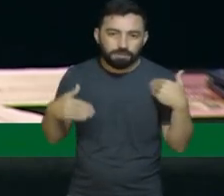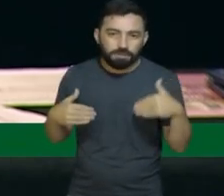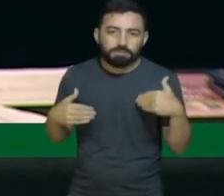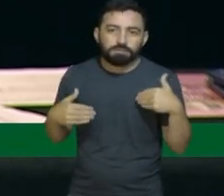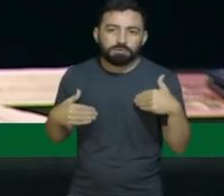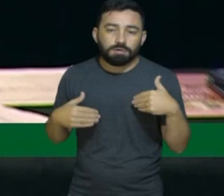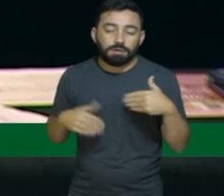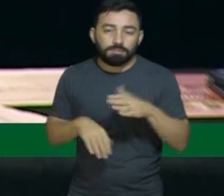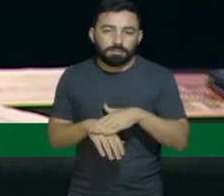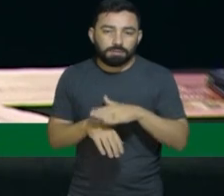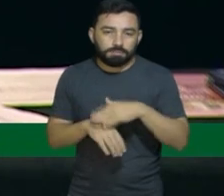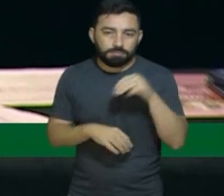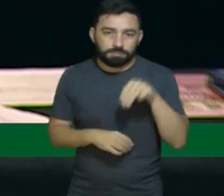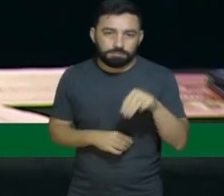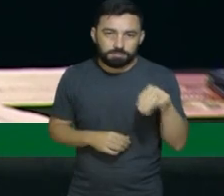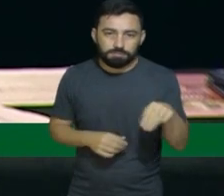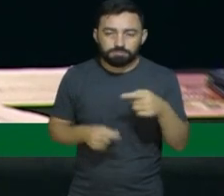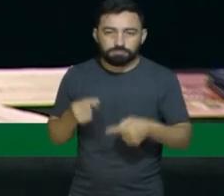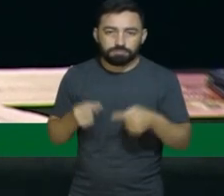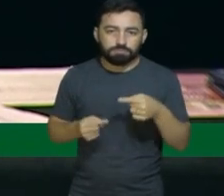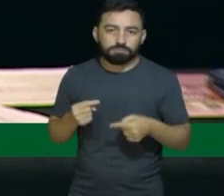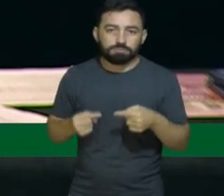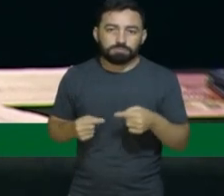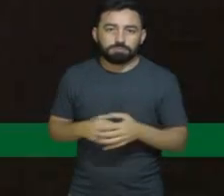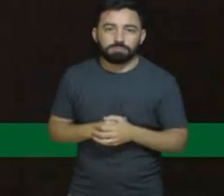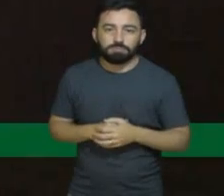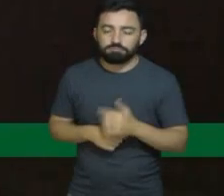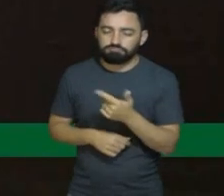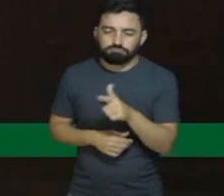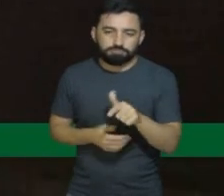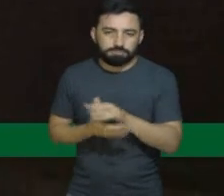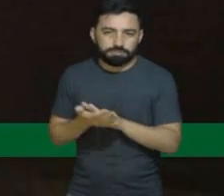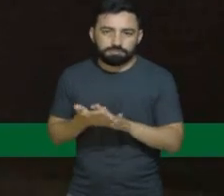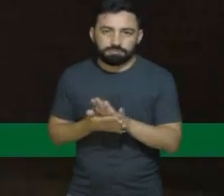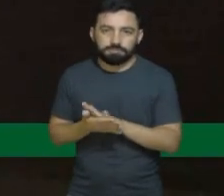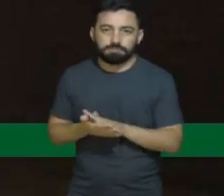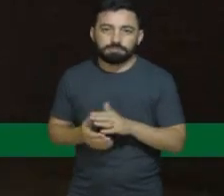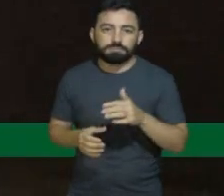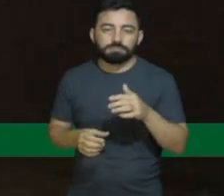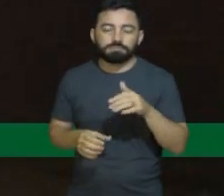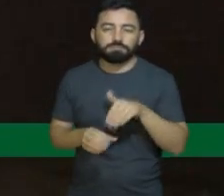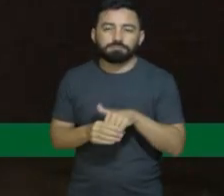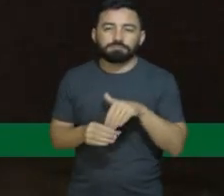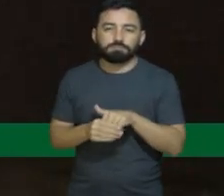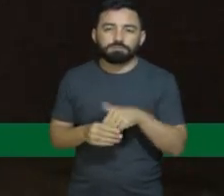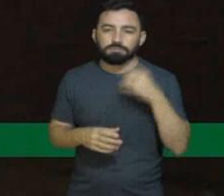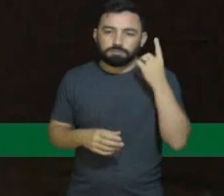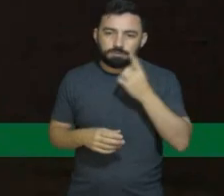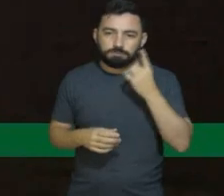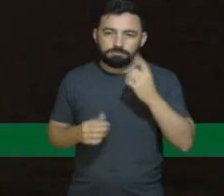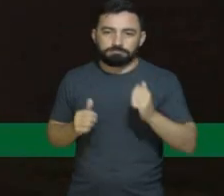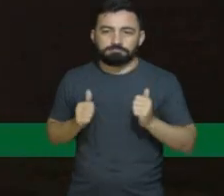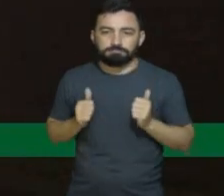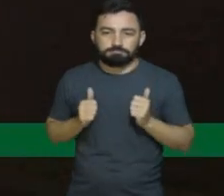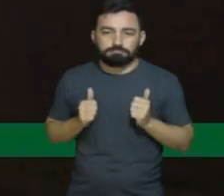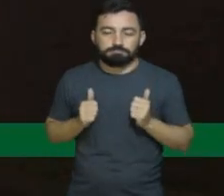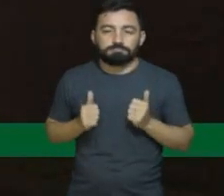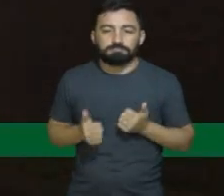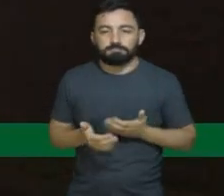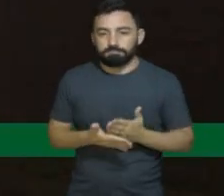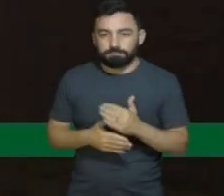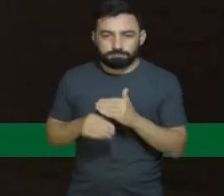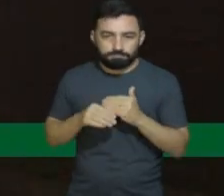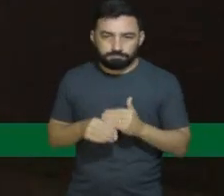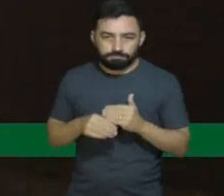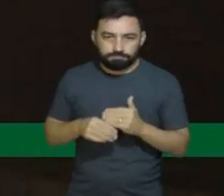deputado Mário Mota em discussão não havendo Quem Queira discutir em votação deputados que aprovam permaneçam como se encontra